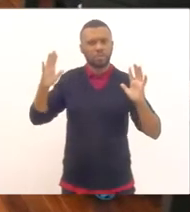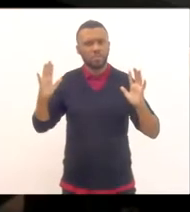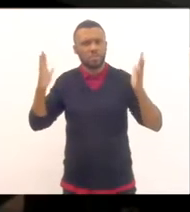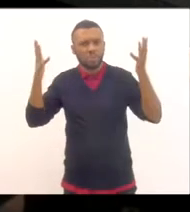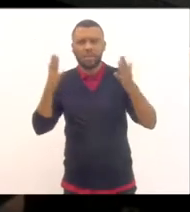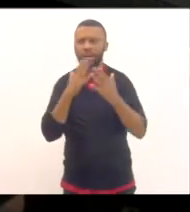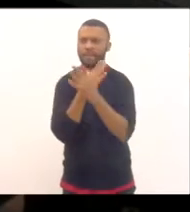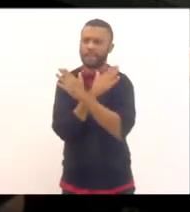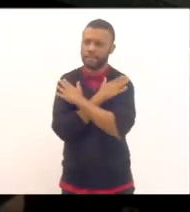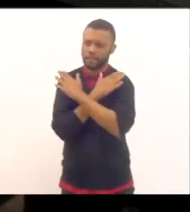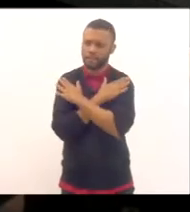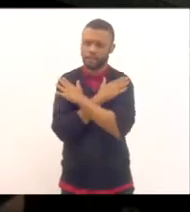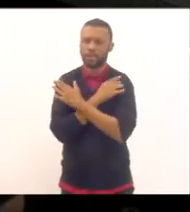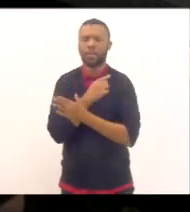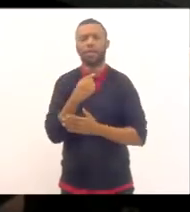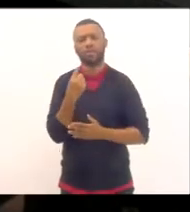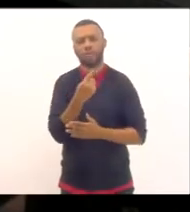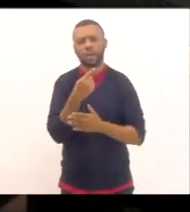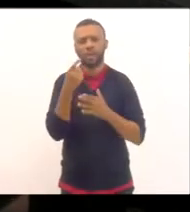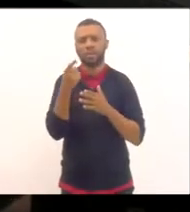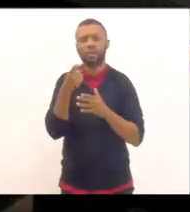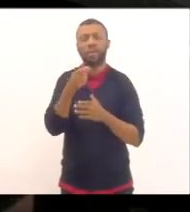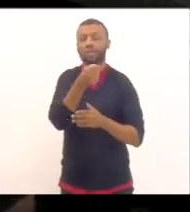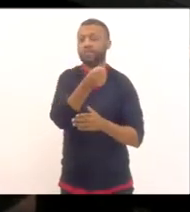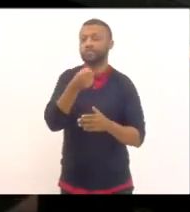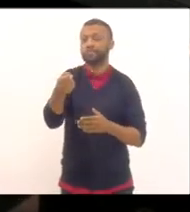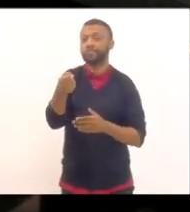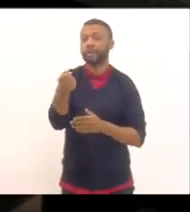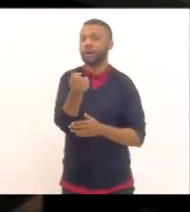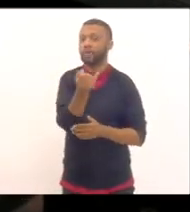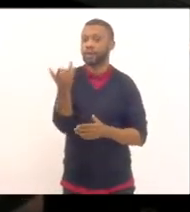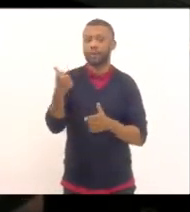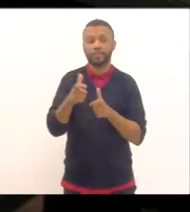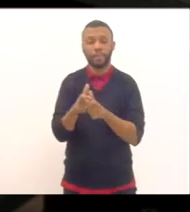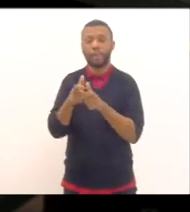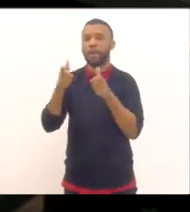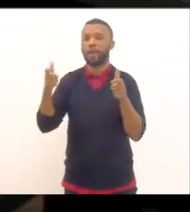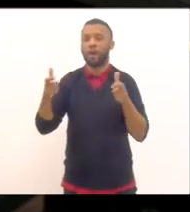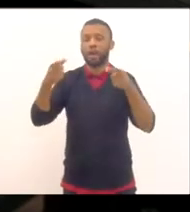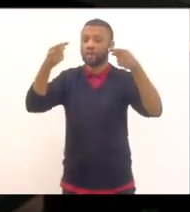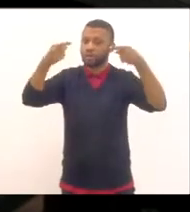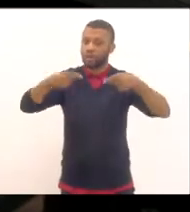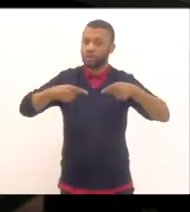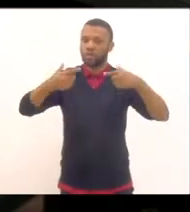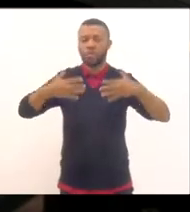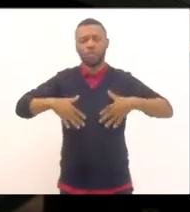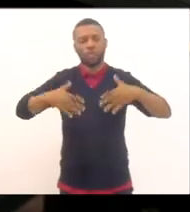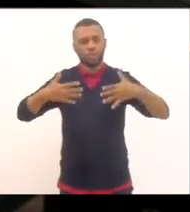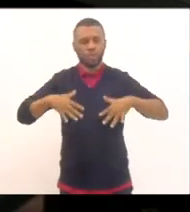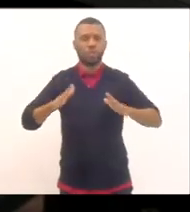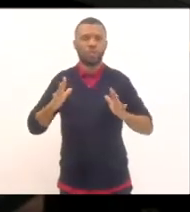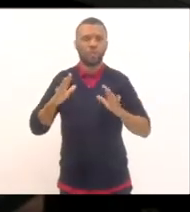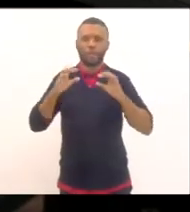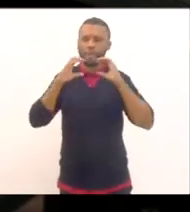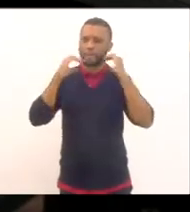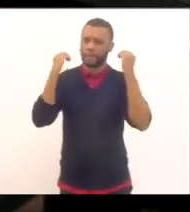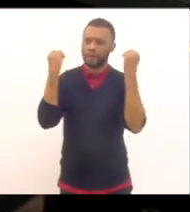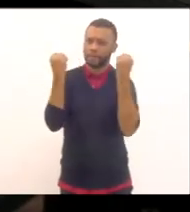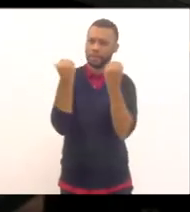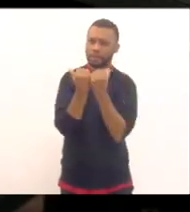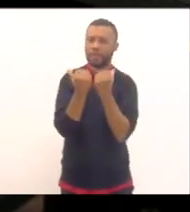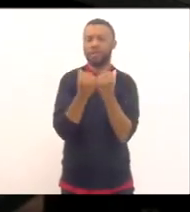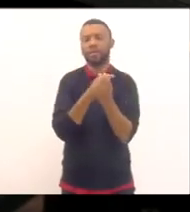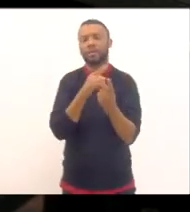feriadões a gente coloca um efetivo maior o grande jogos no caso para Maracanã